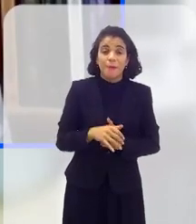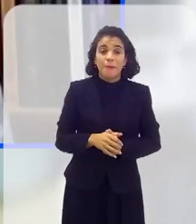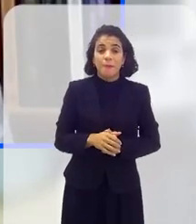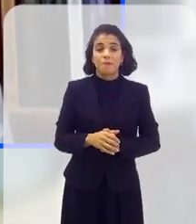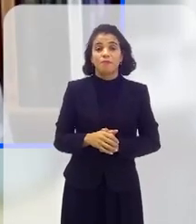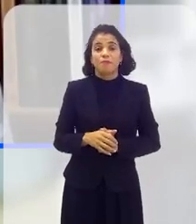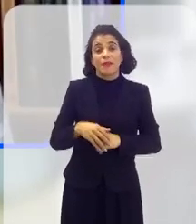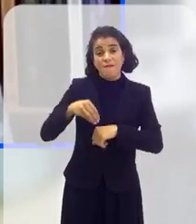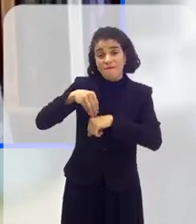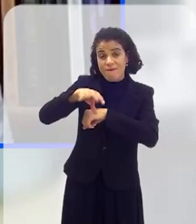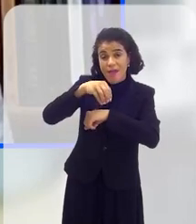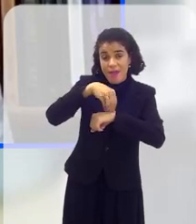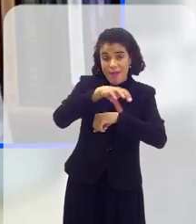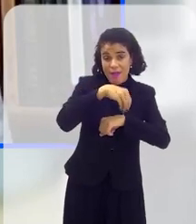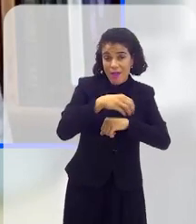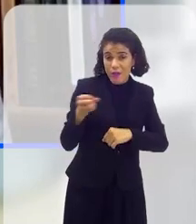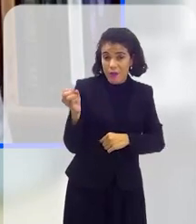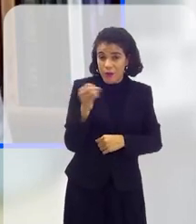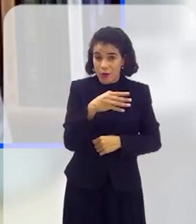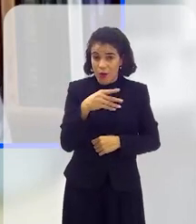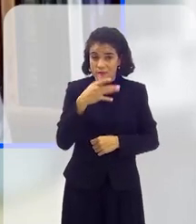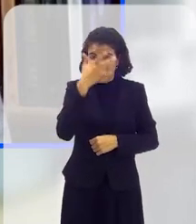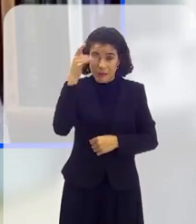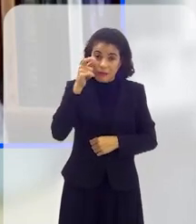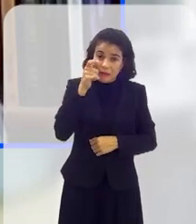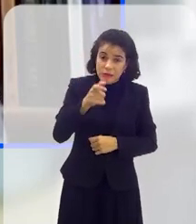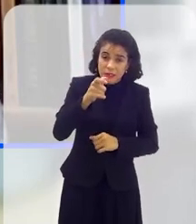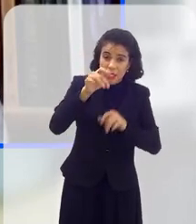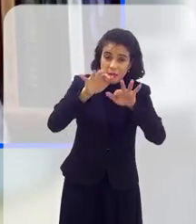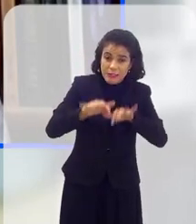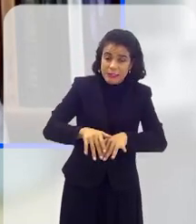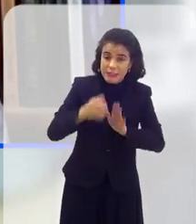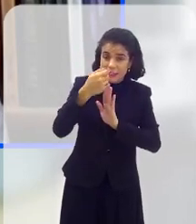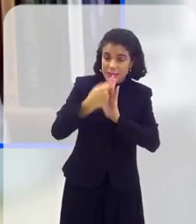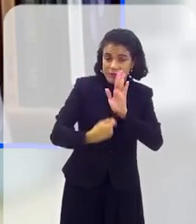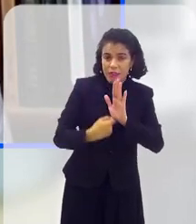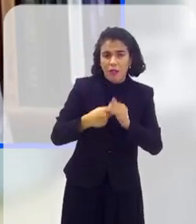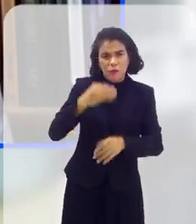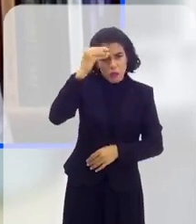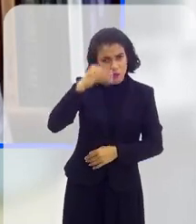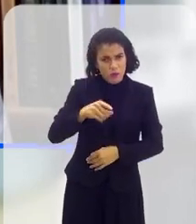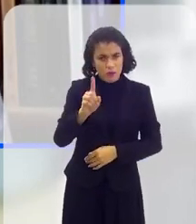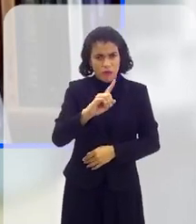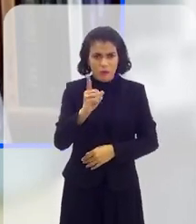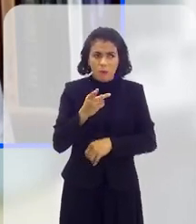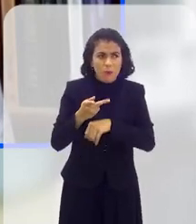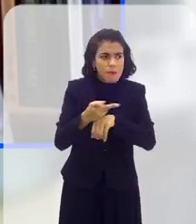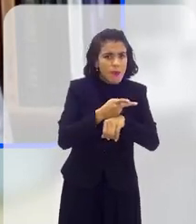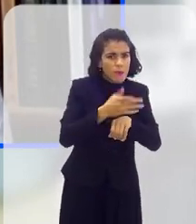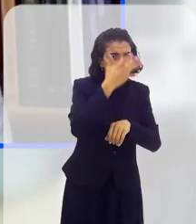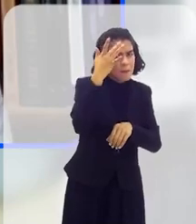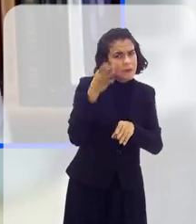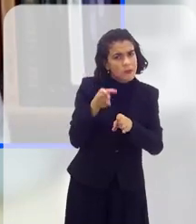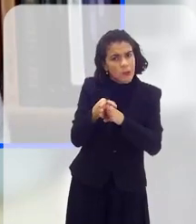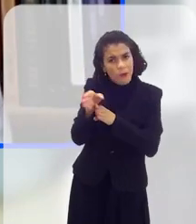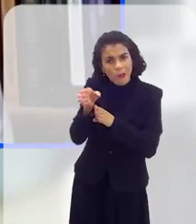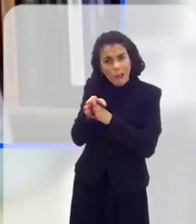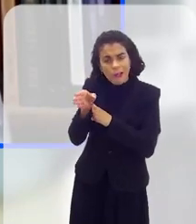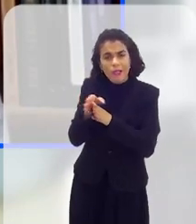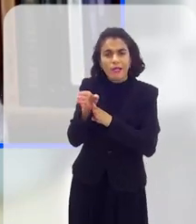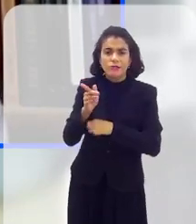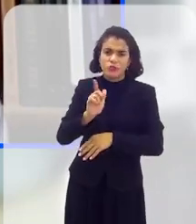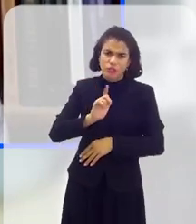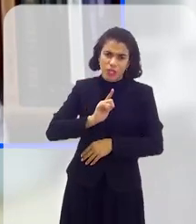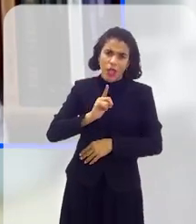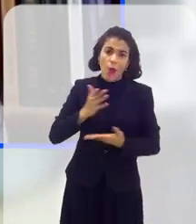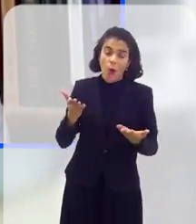escrito. Mas enfim, o que eu ia dizer para os autores, para os novos autores, não desistam, procuram alguém que oriente,